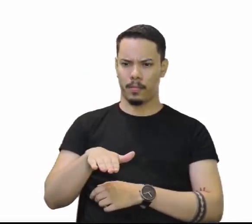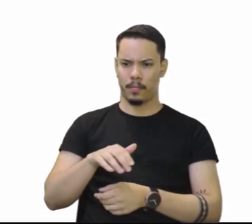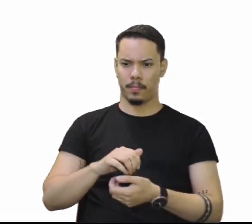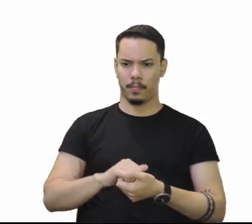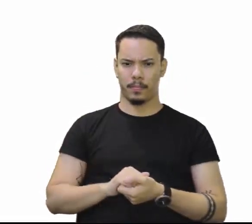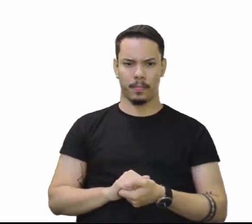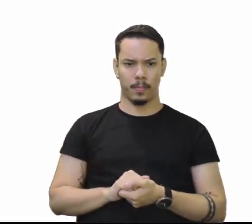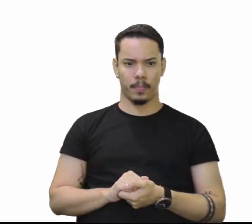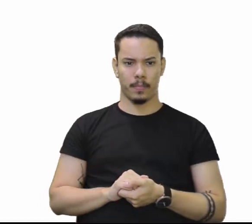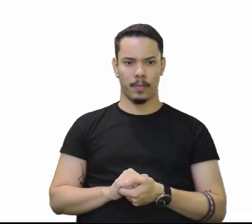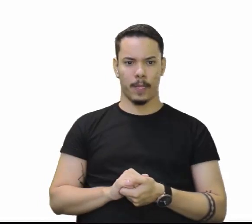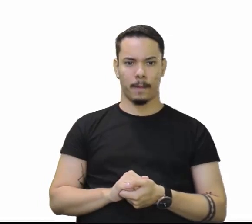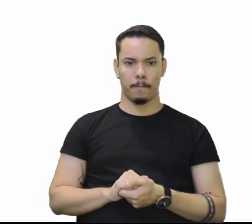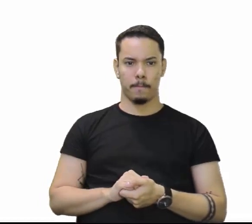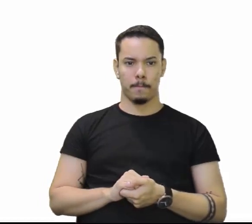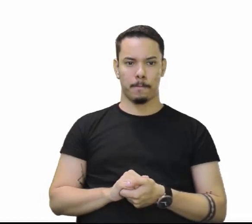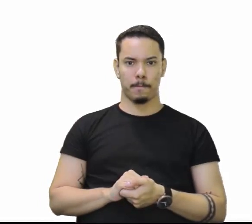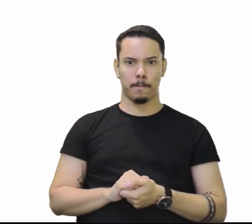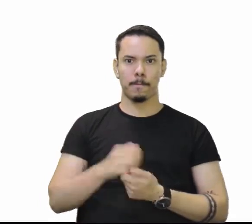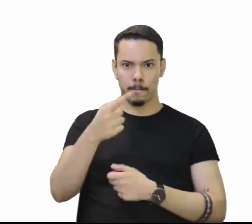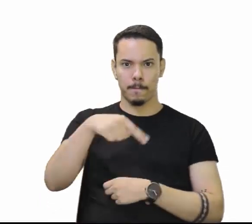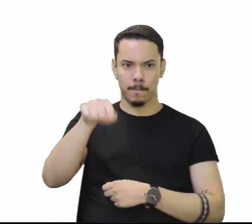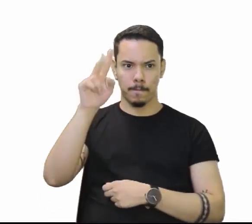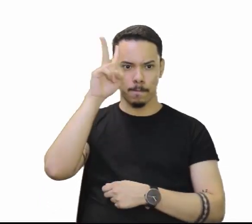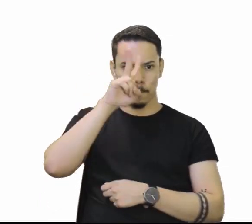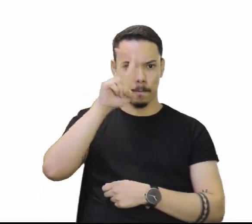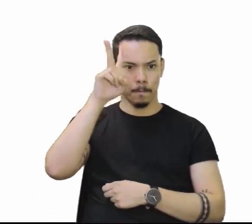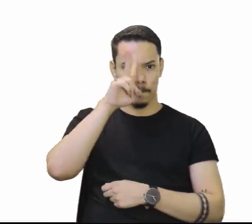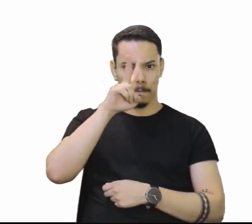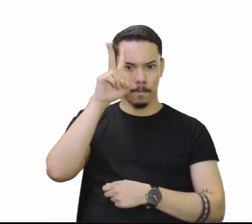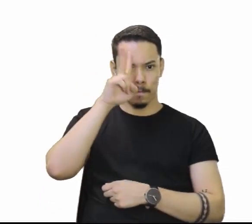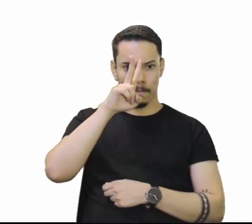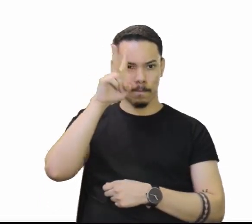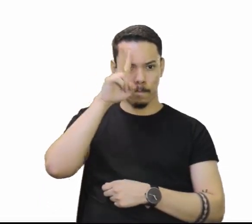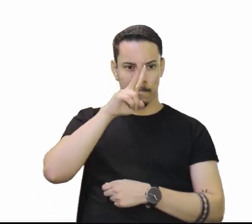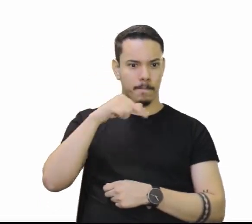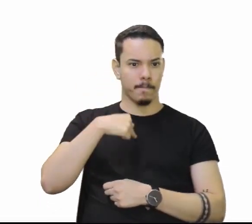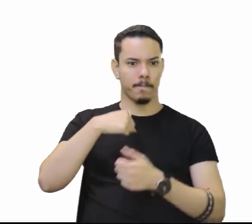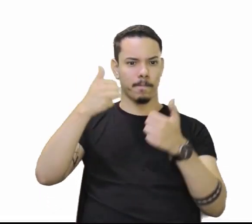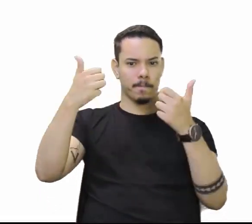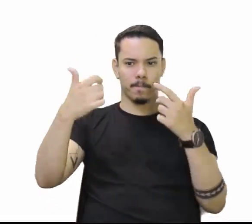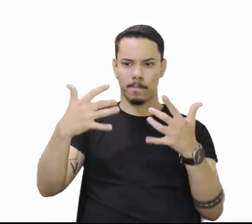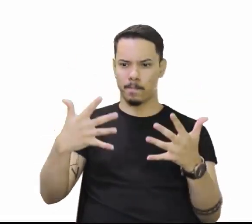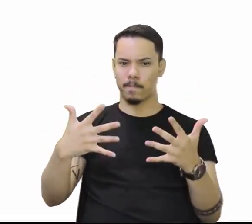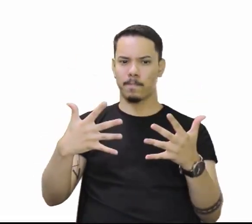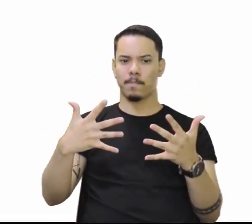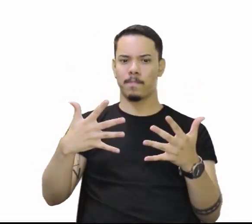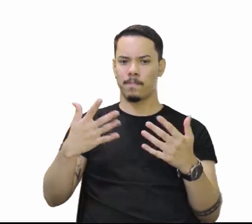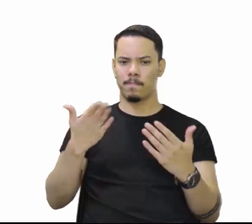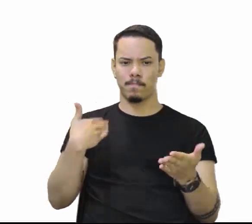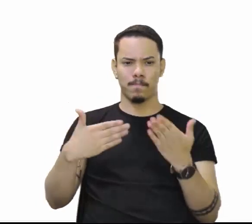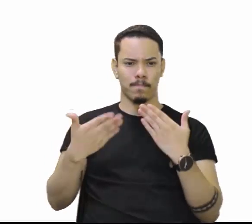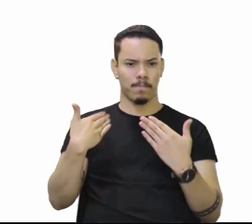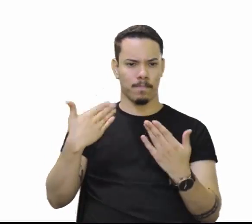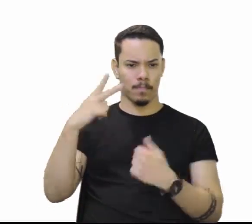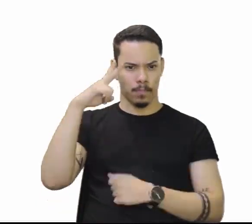do Guaporé? Vocês lembram que a gente debateu sobre isso?